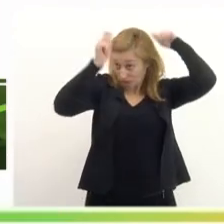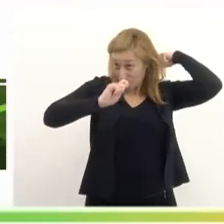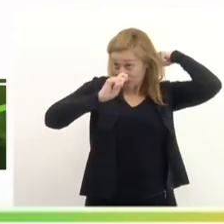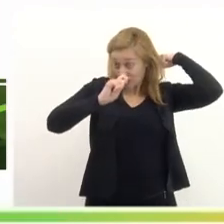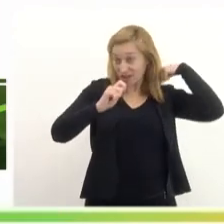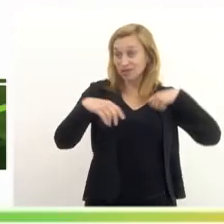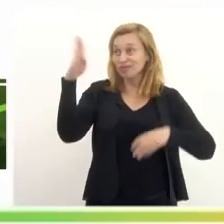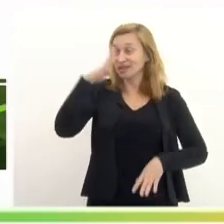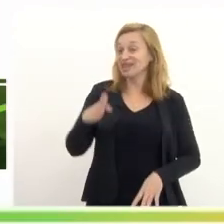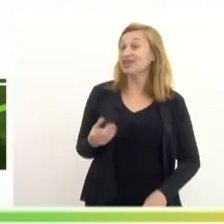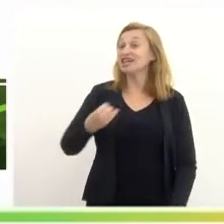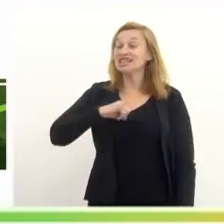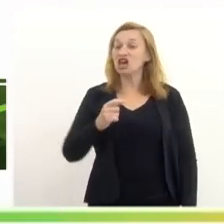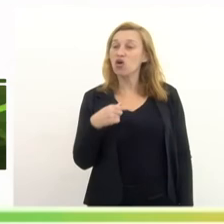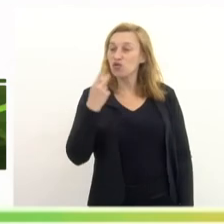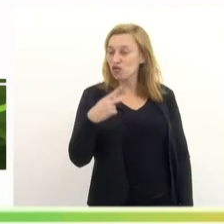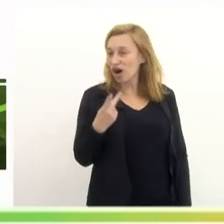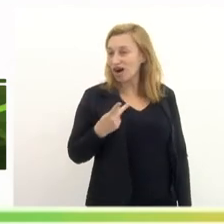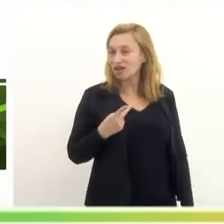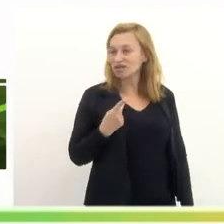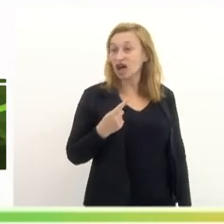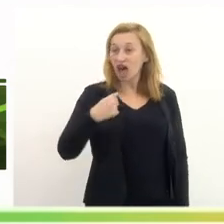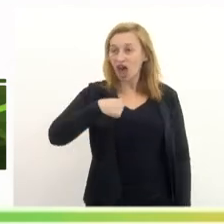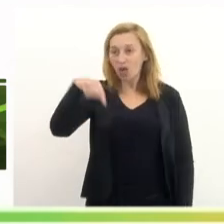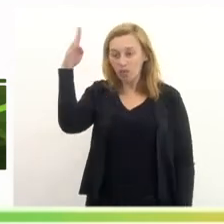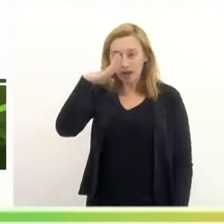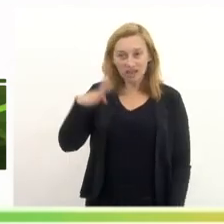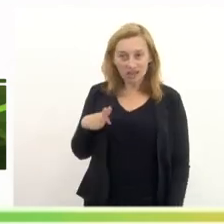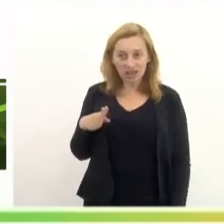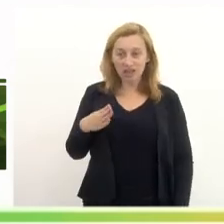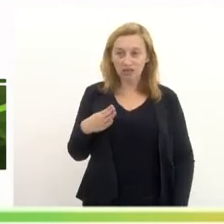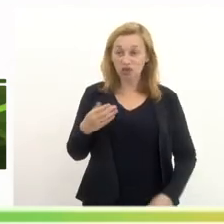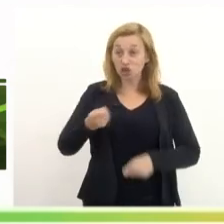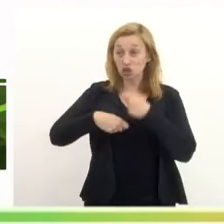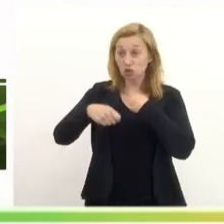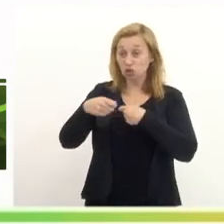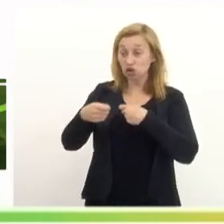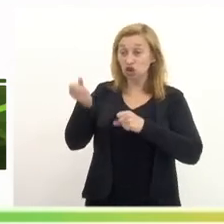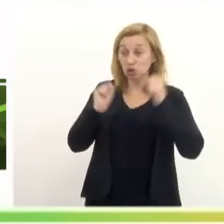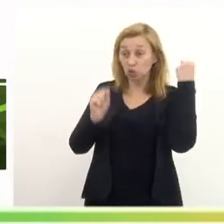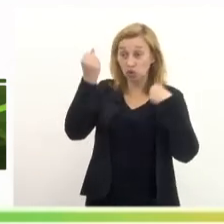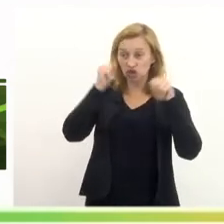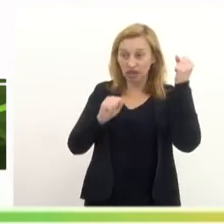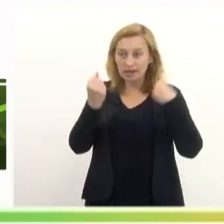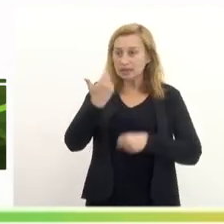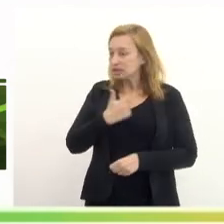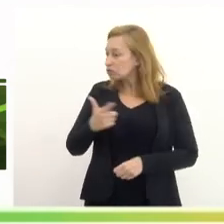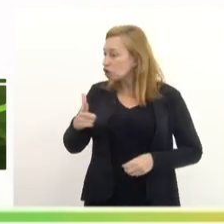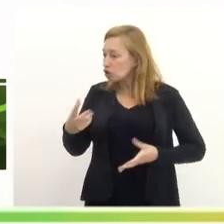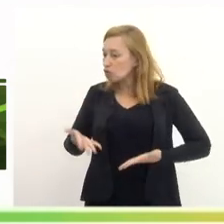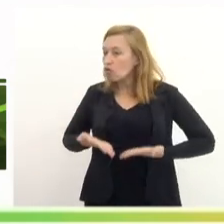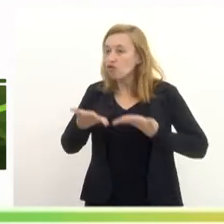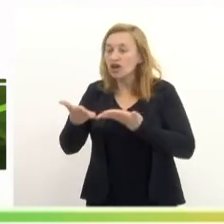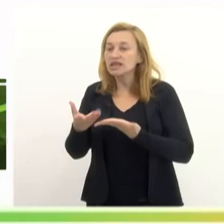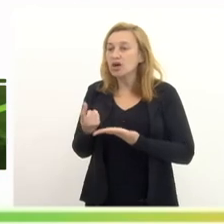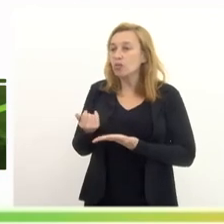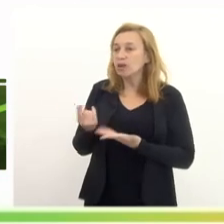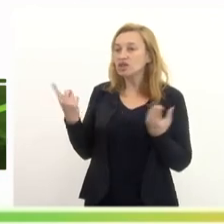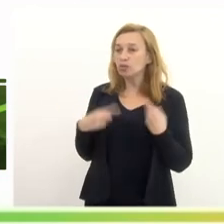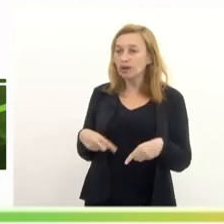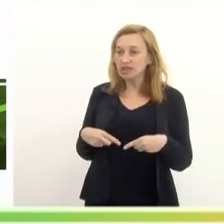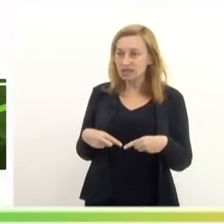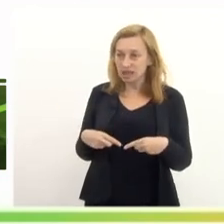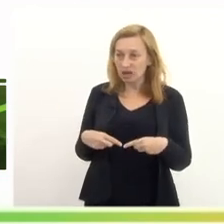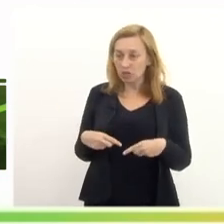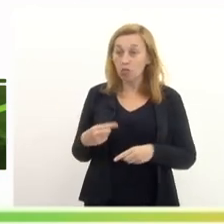Então, quando eu falo, se eu, brasileiro, a indústria brasileira, eu não tenho como oferecer um preço competitivo, uma